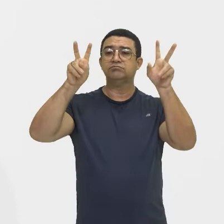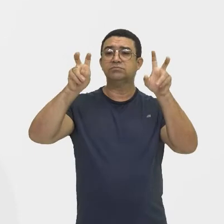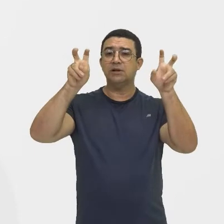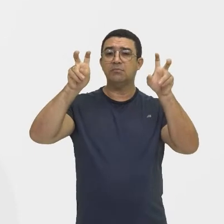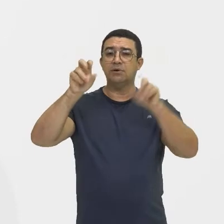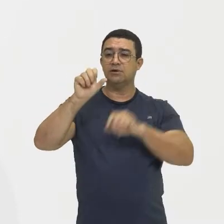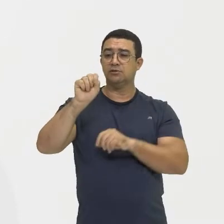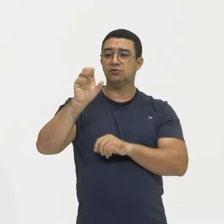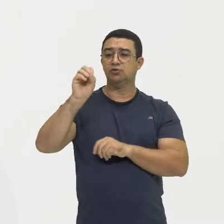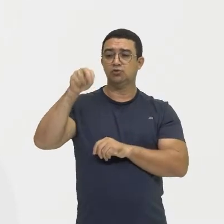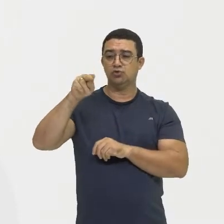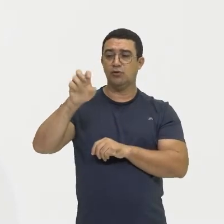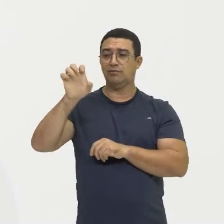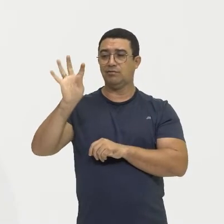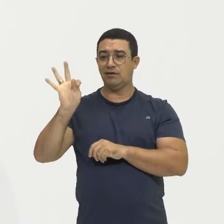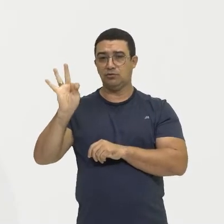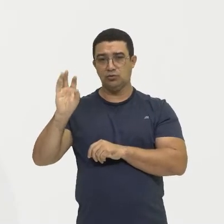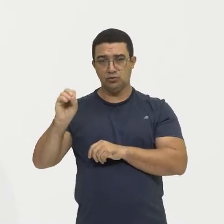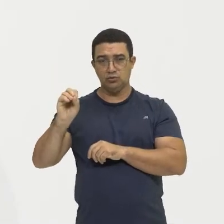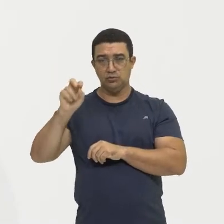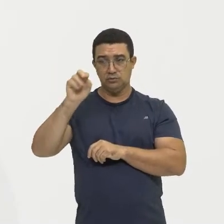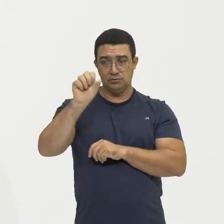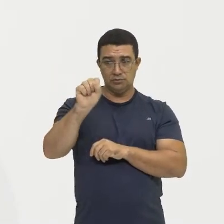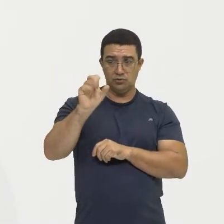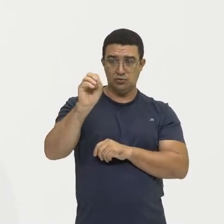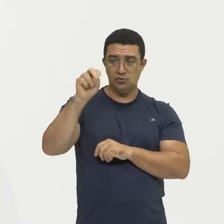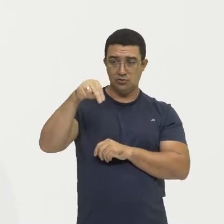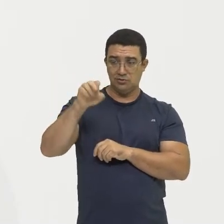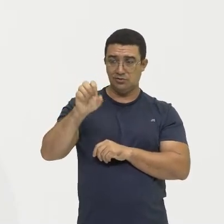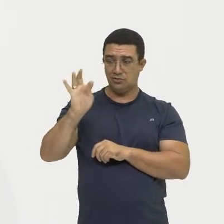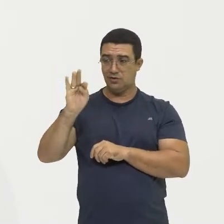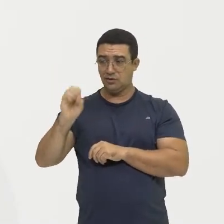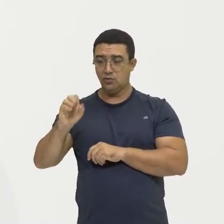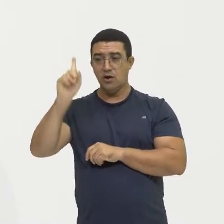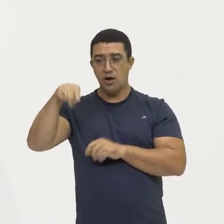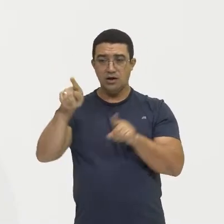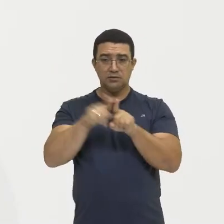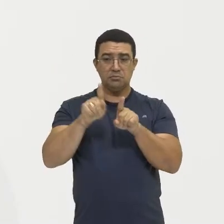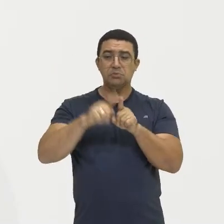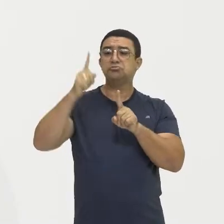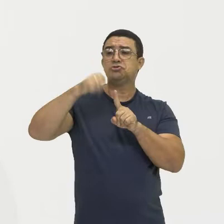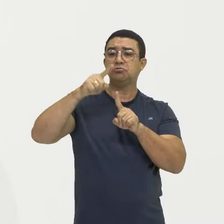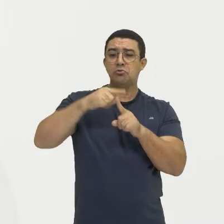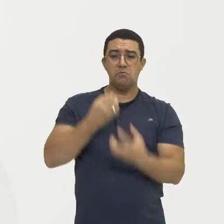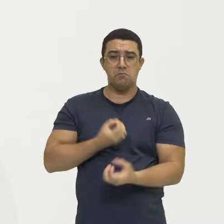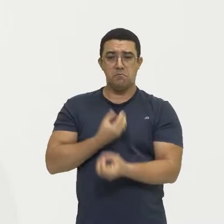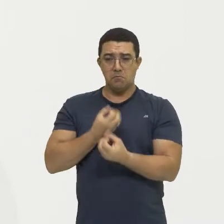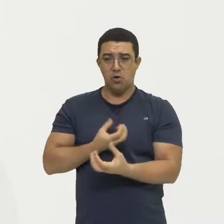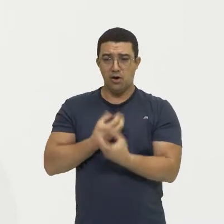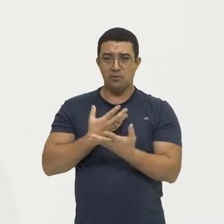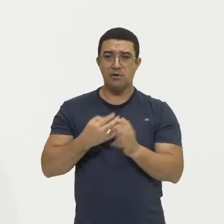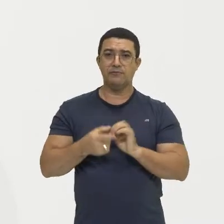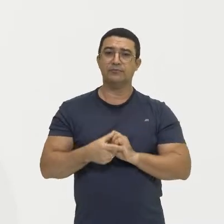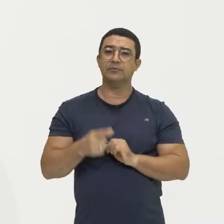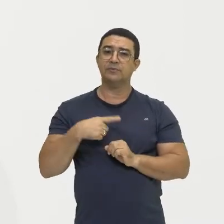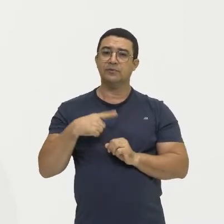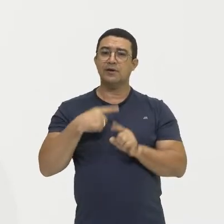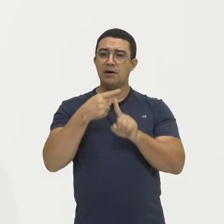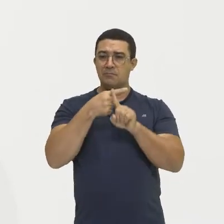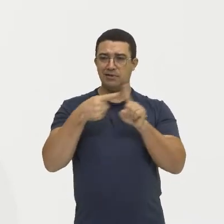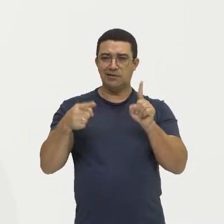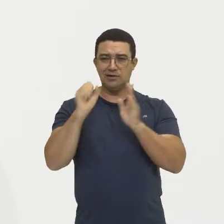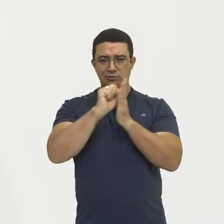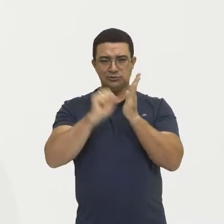soneto também é uma forma, né, de composição do poema. Ele consta da metade do